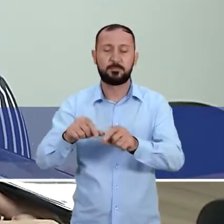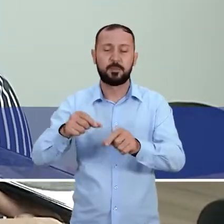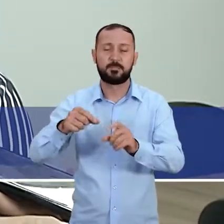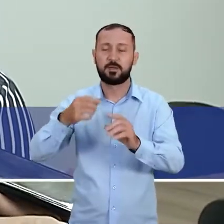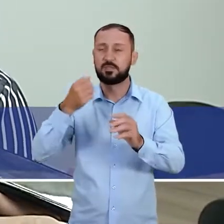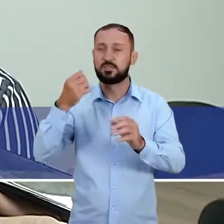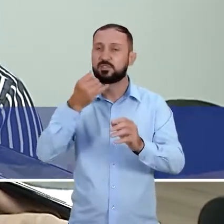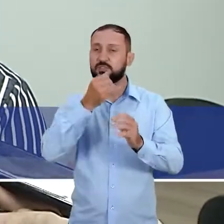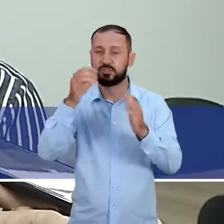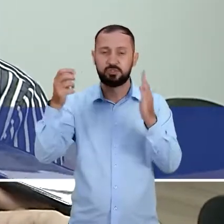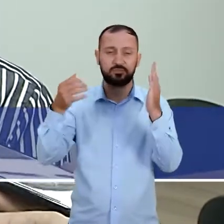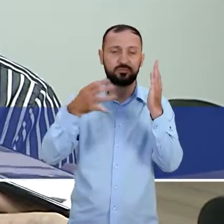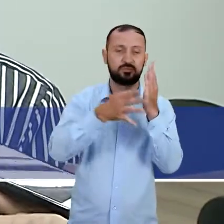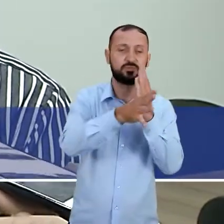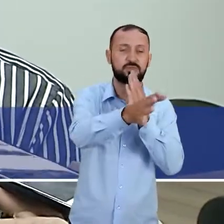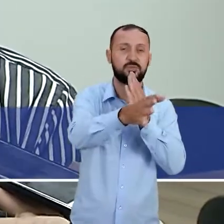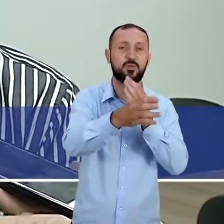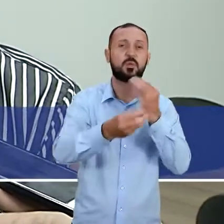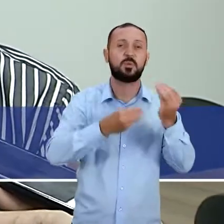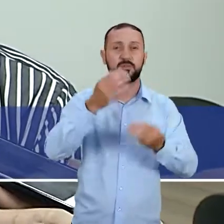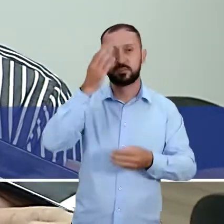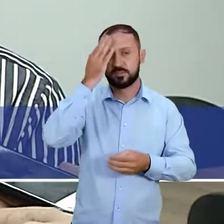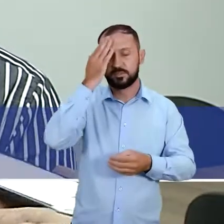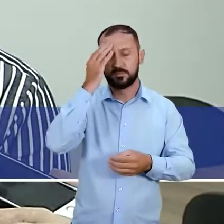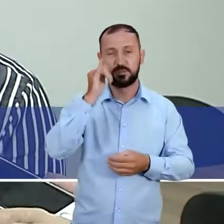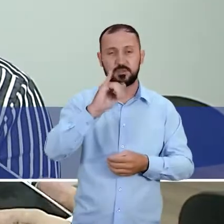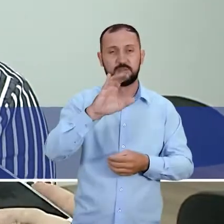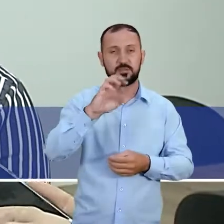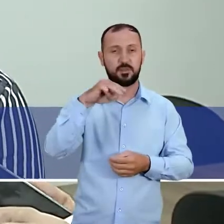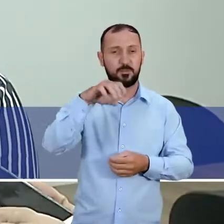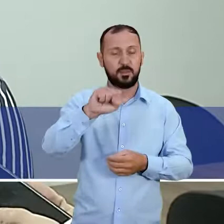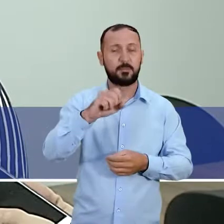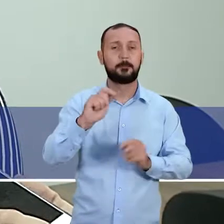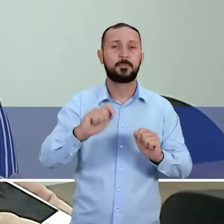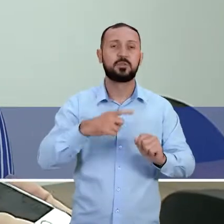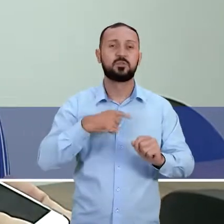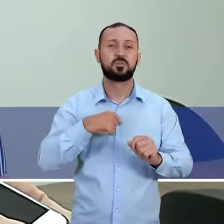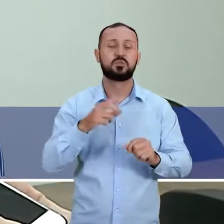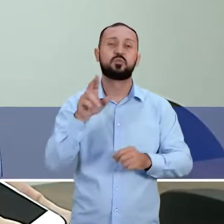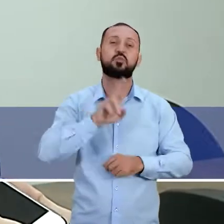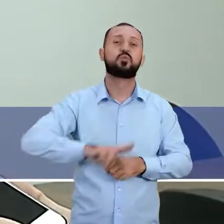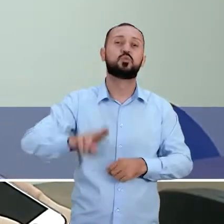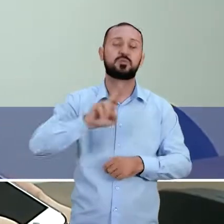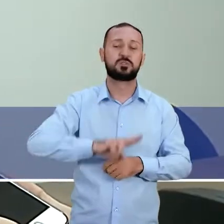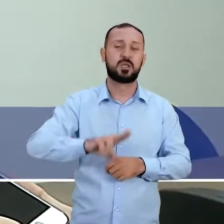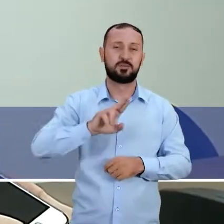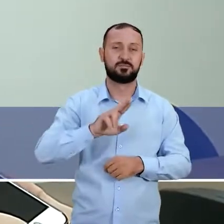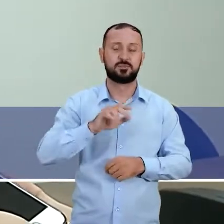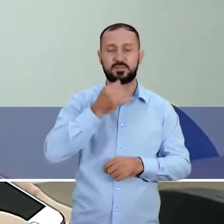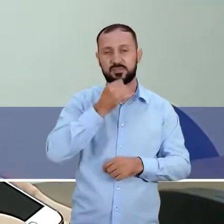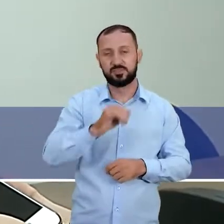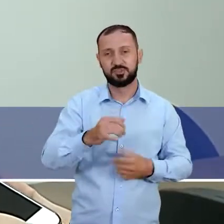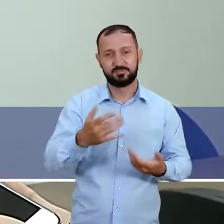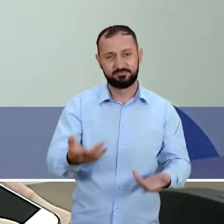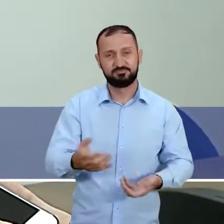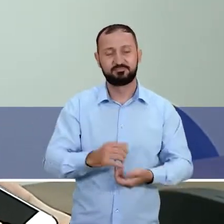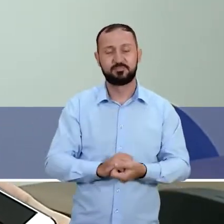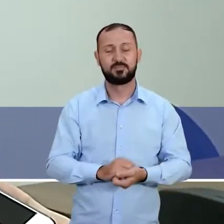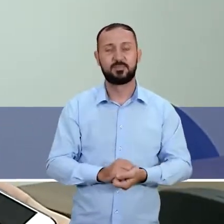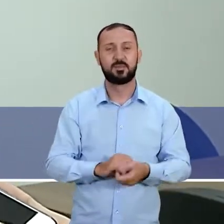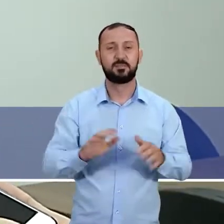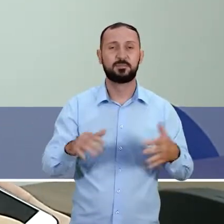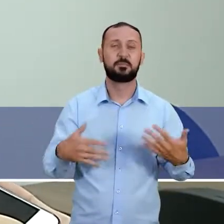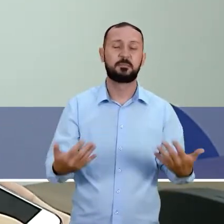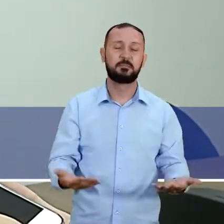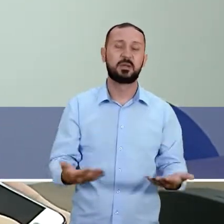transmissão de energia, quando que a gente entende que o ICMS deve ser apenas sobre o consumo de energia.